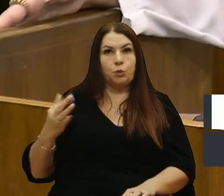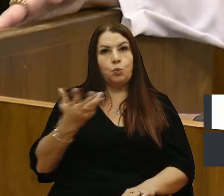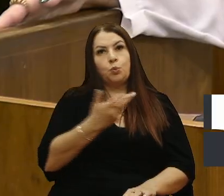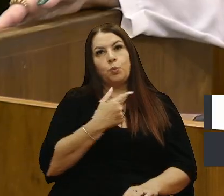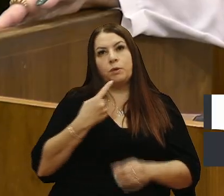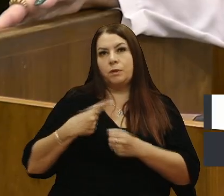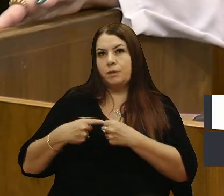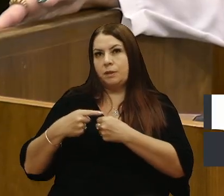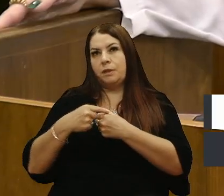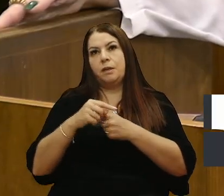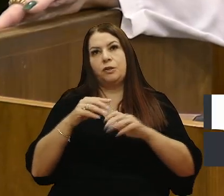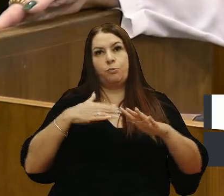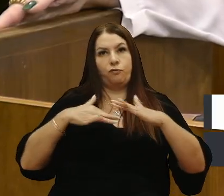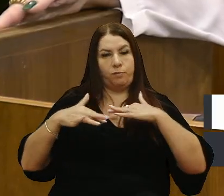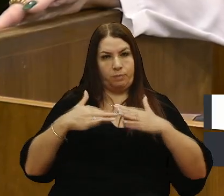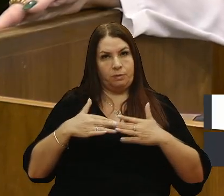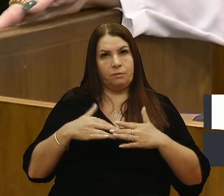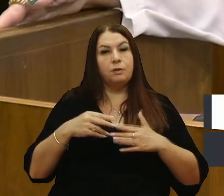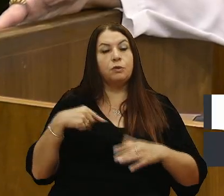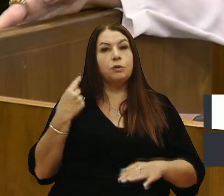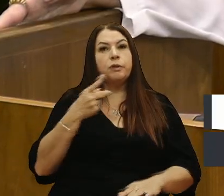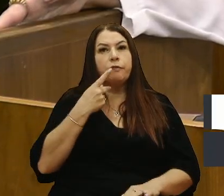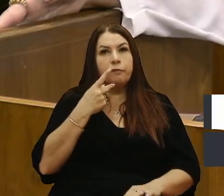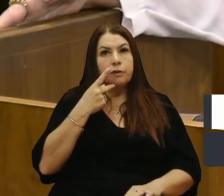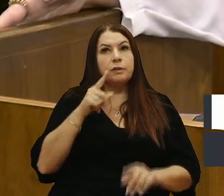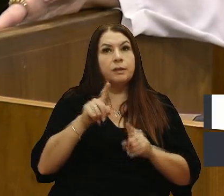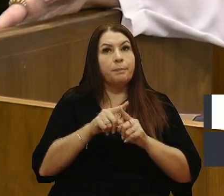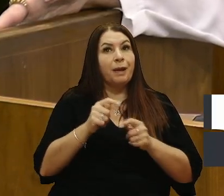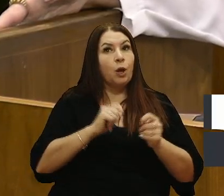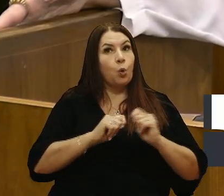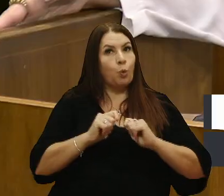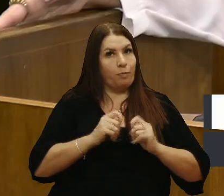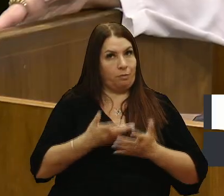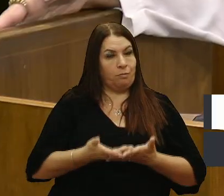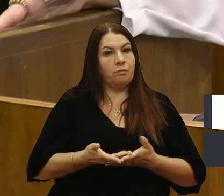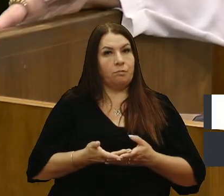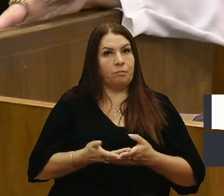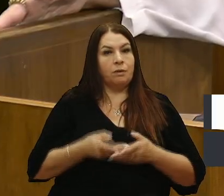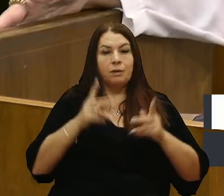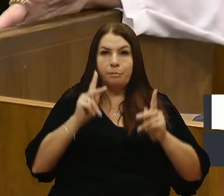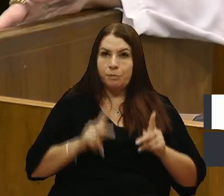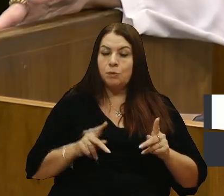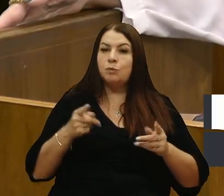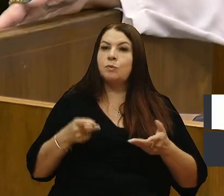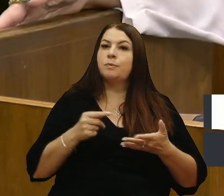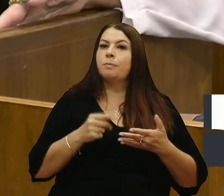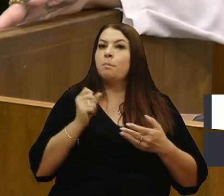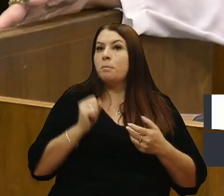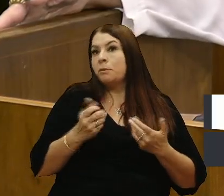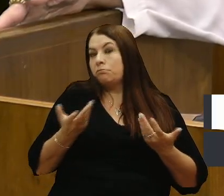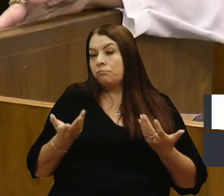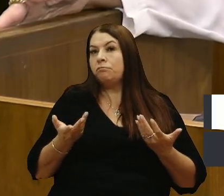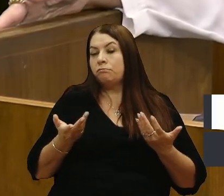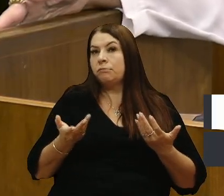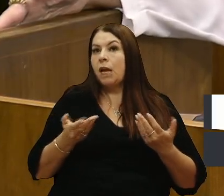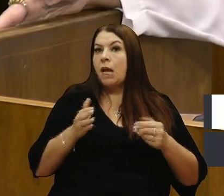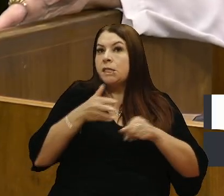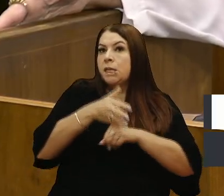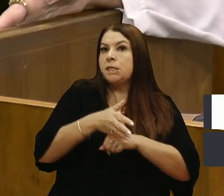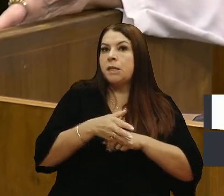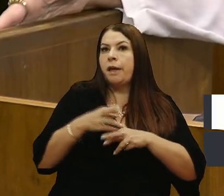que se movimenta. Nós estamos falando, inclusive, da economia. As pessoas poderão